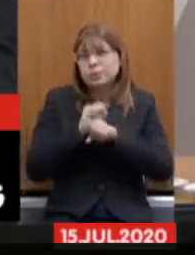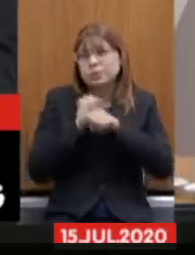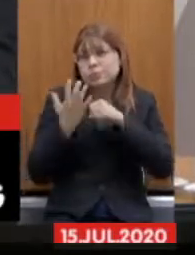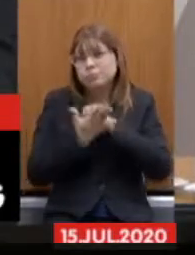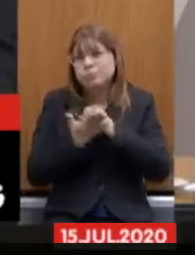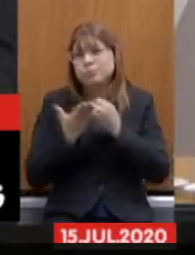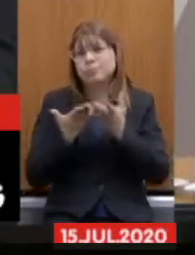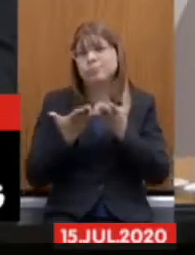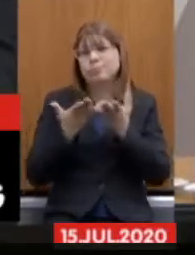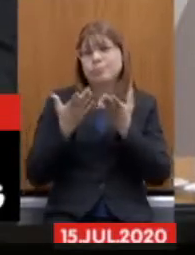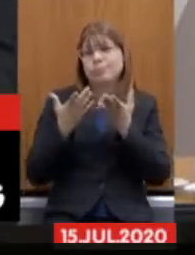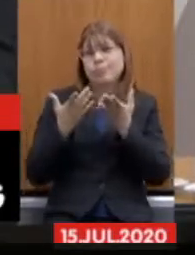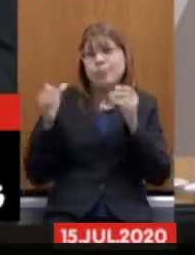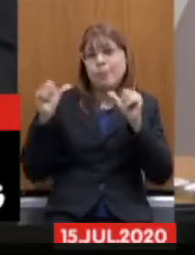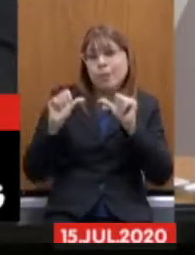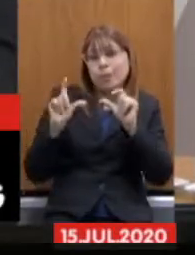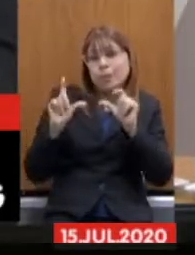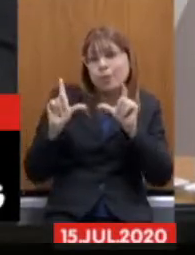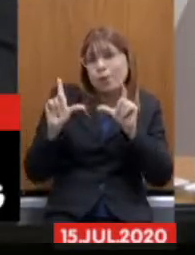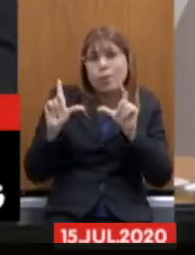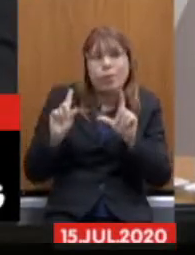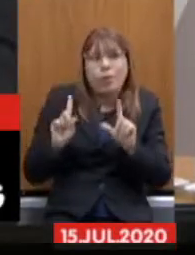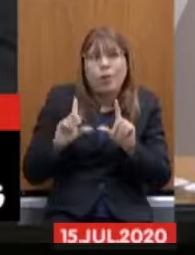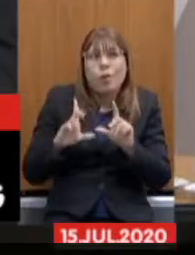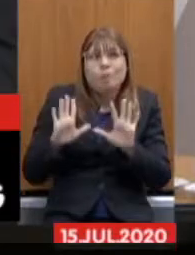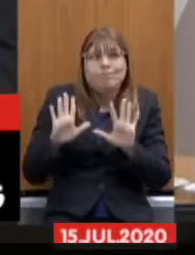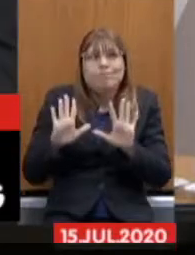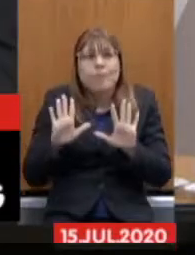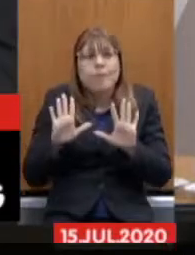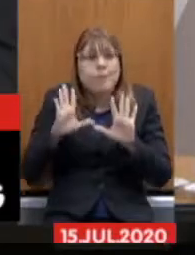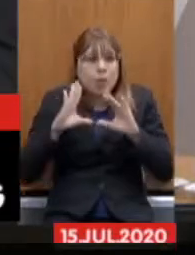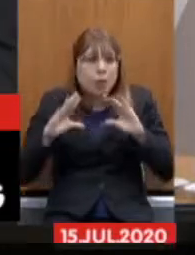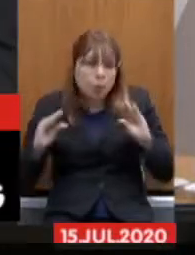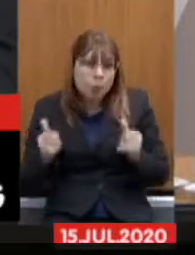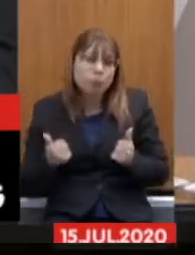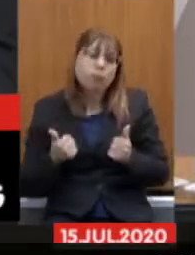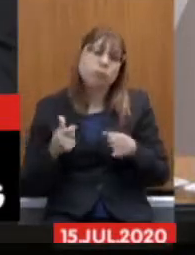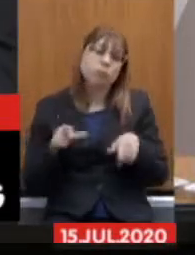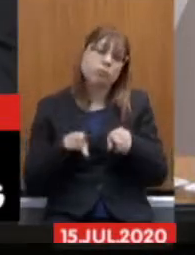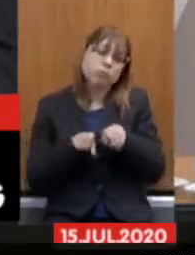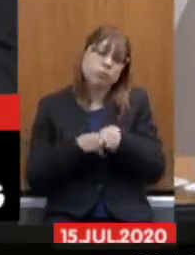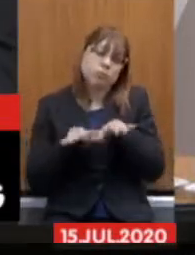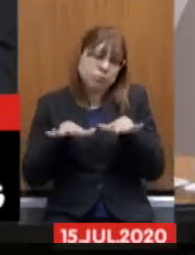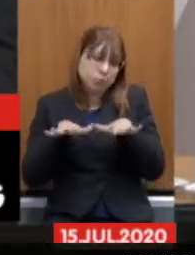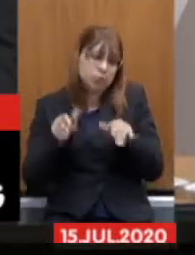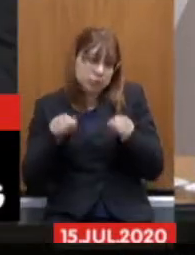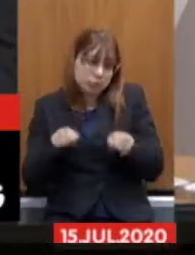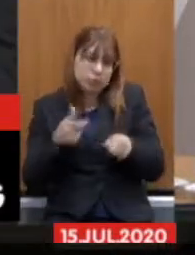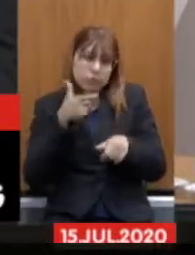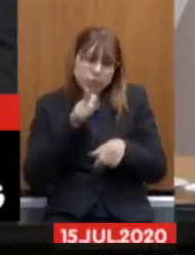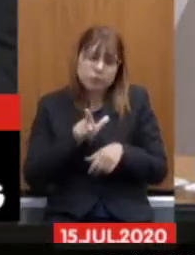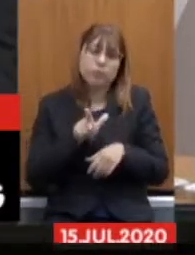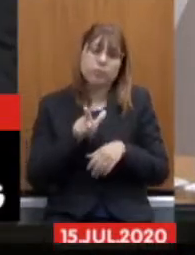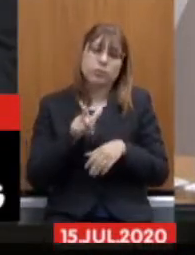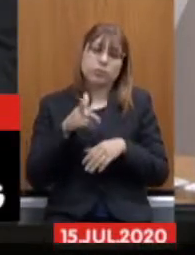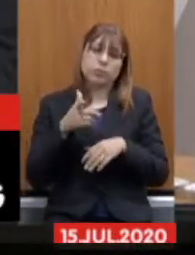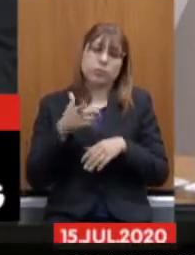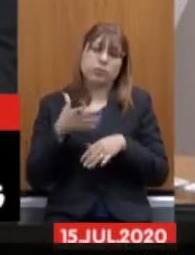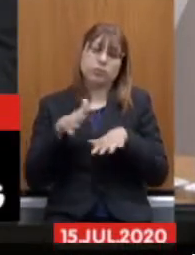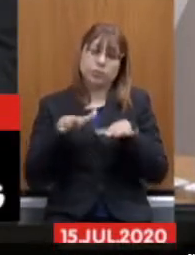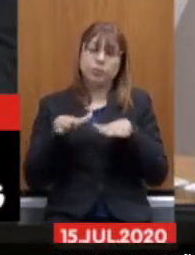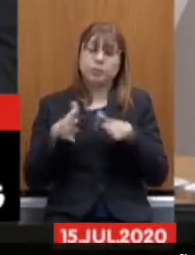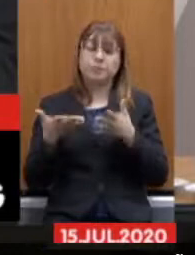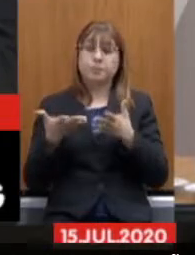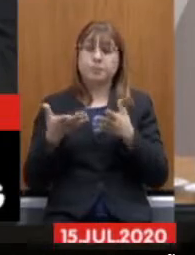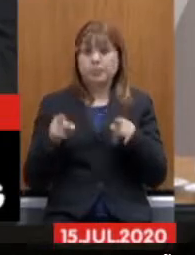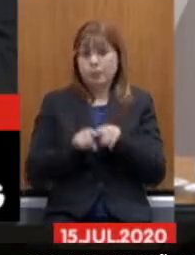denílson do controle o acesso a casa aberto né a possibilidade de fazer as audiências enfim eh e fato é que não